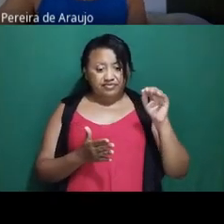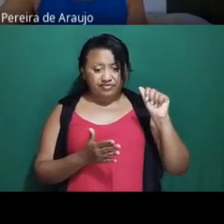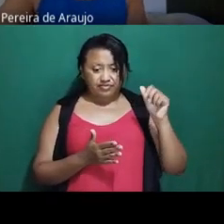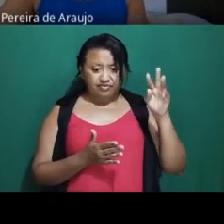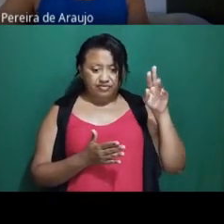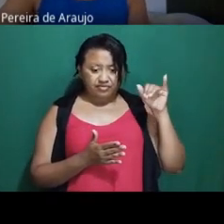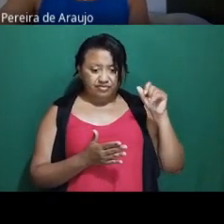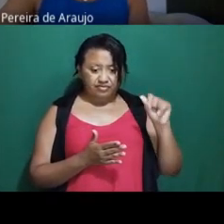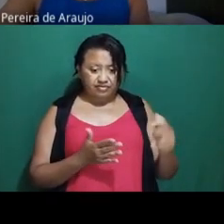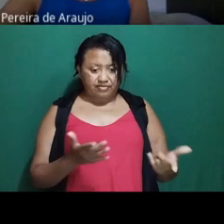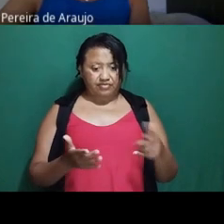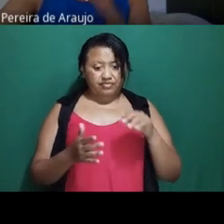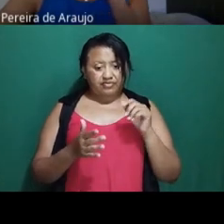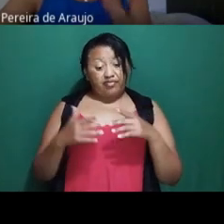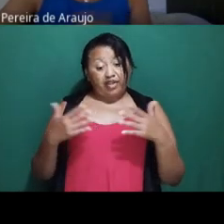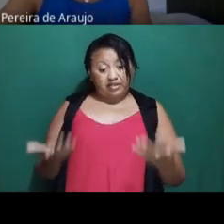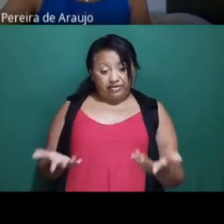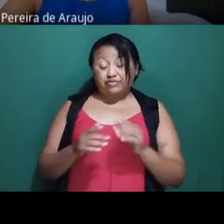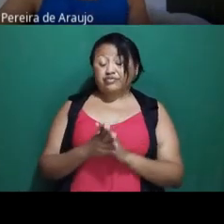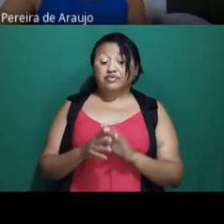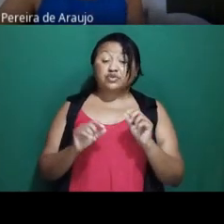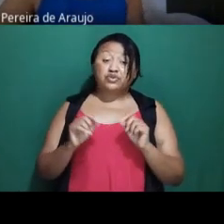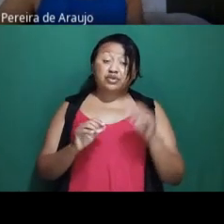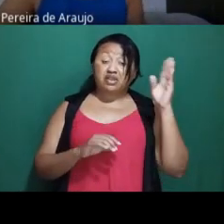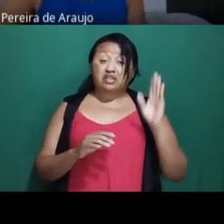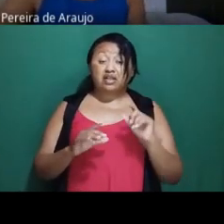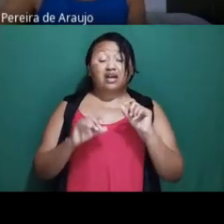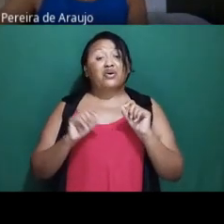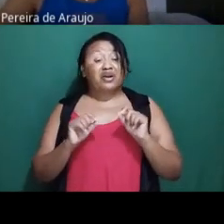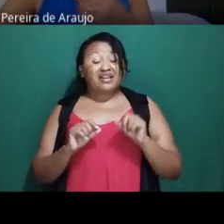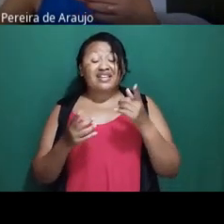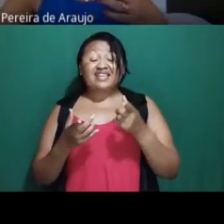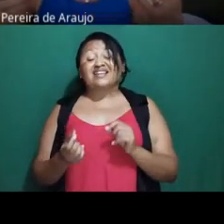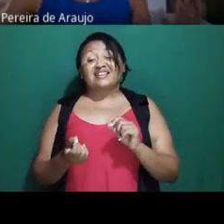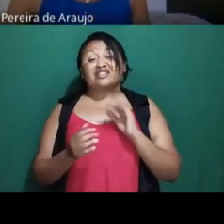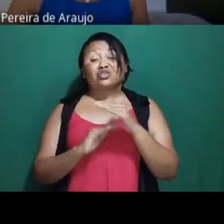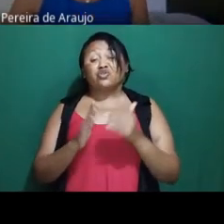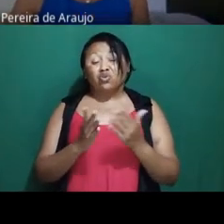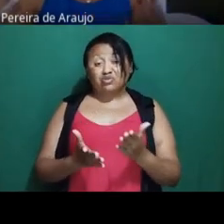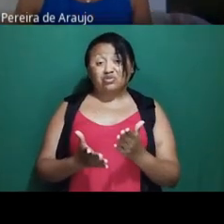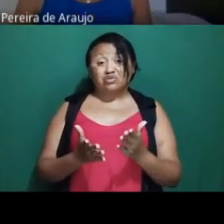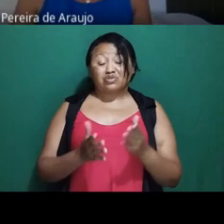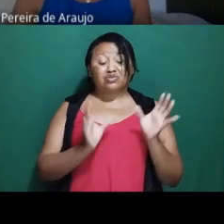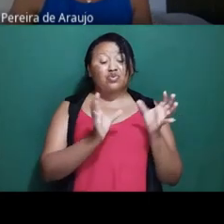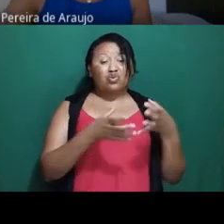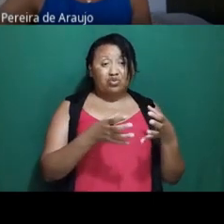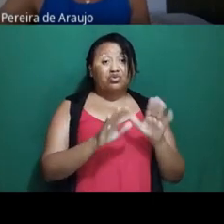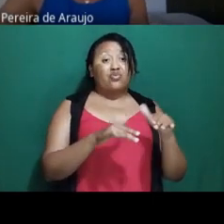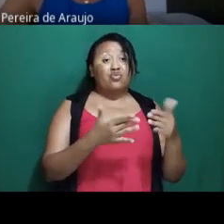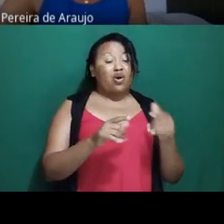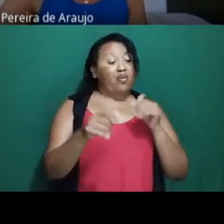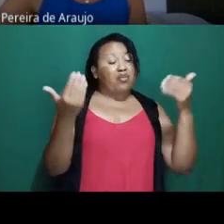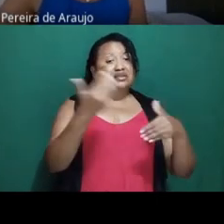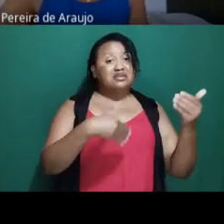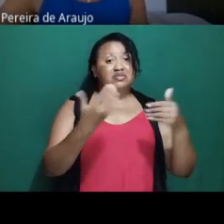clássicos da pintura brasileira ora foi justamente isso que ela não quis que todo grupo do qual ela participou